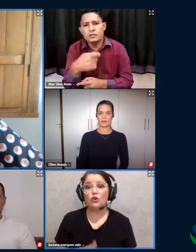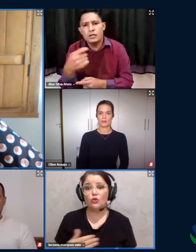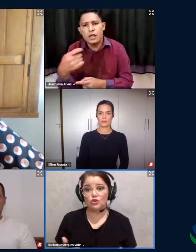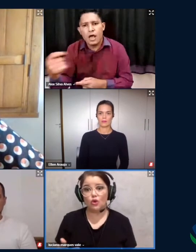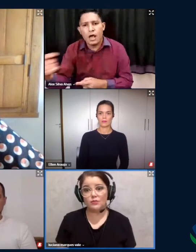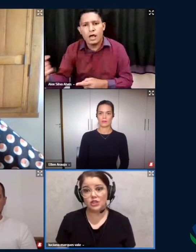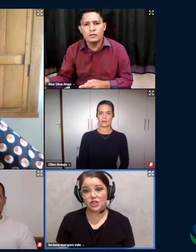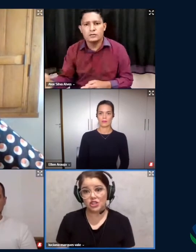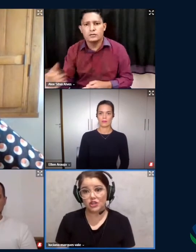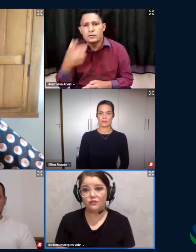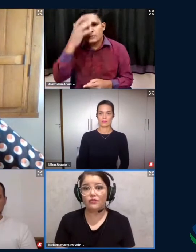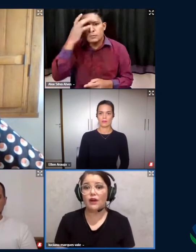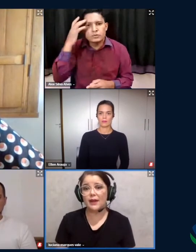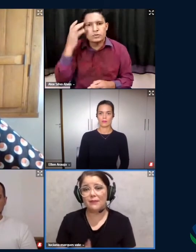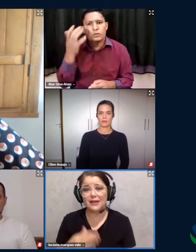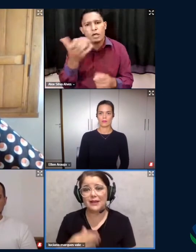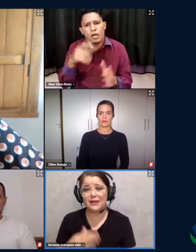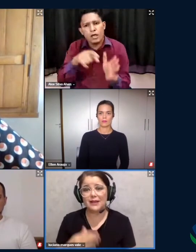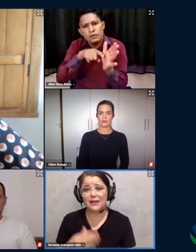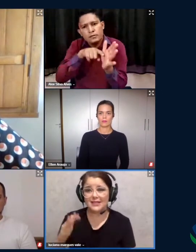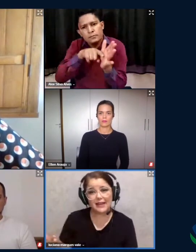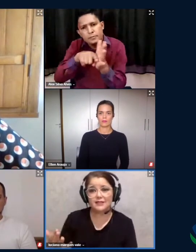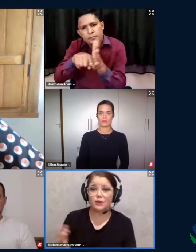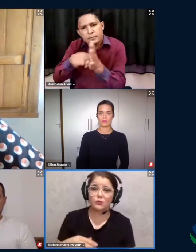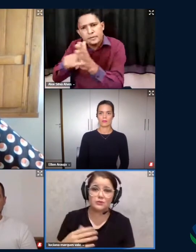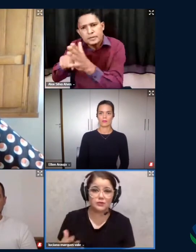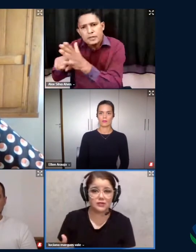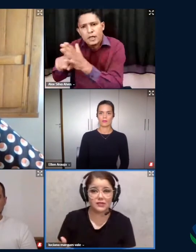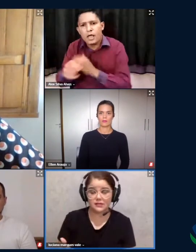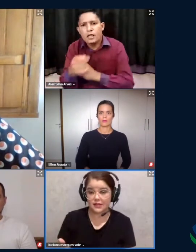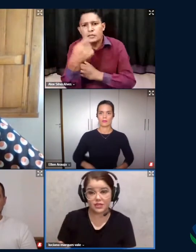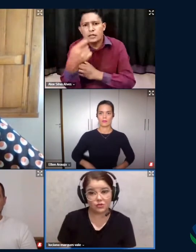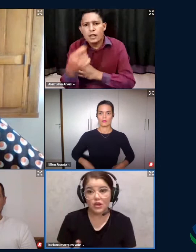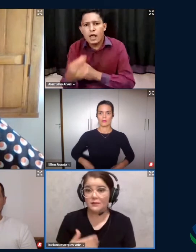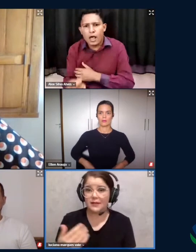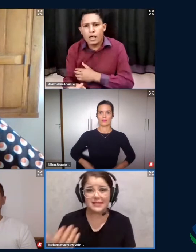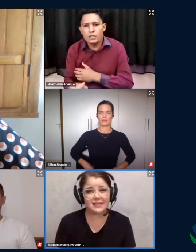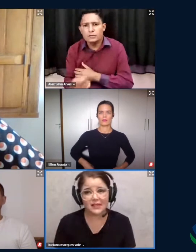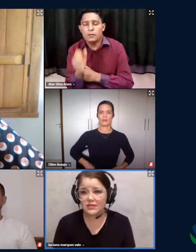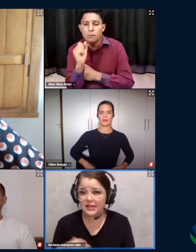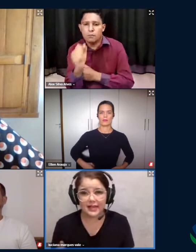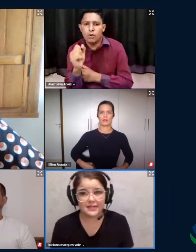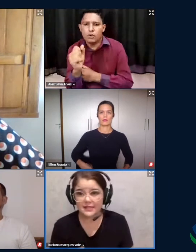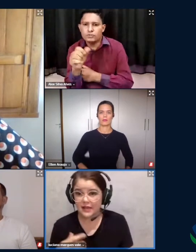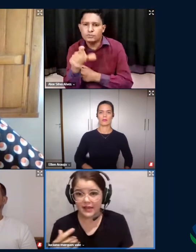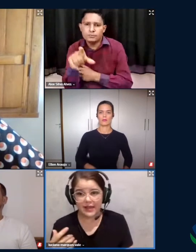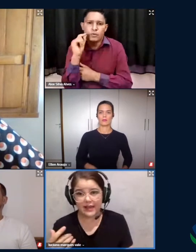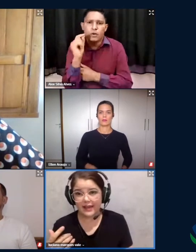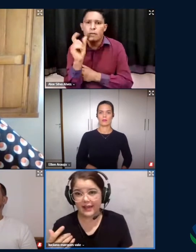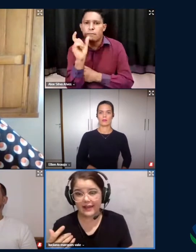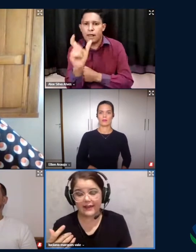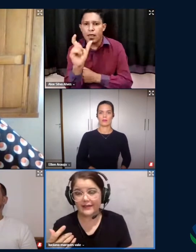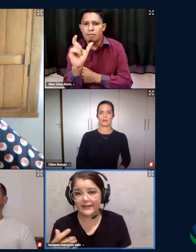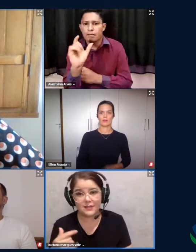aplicativo cujo objetivo é passar sinais para algumas pessoas que estejam pesquisando sinais